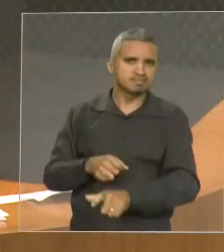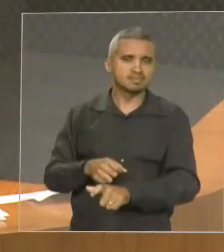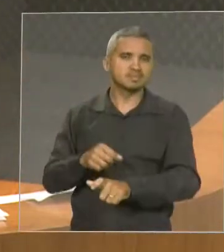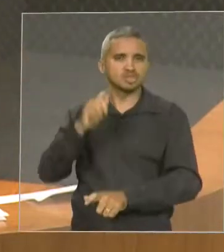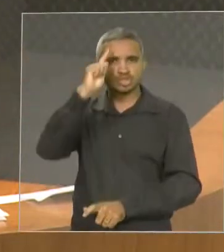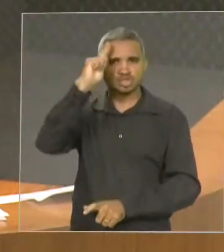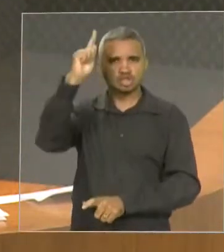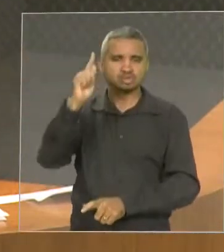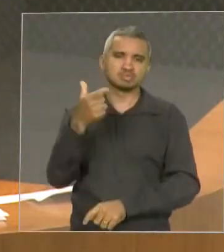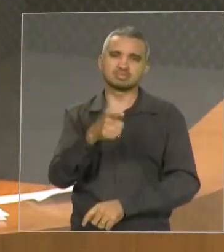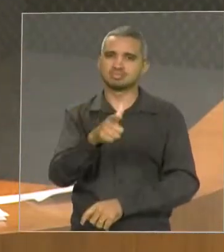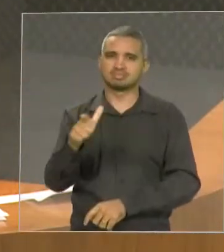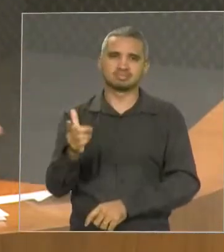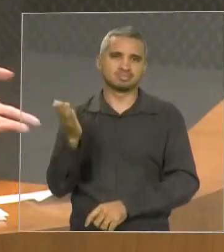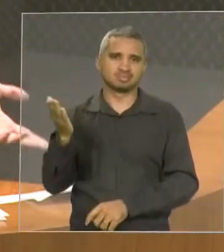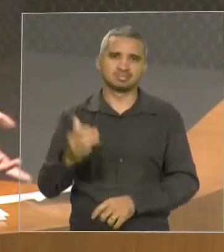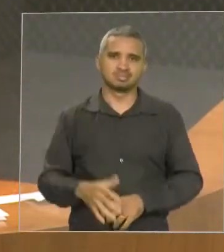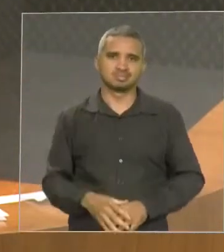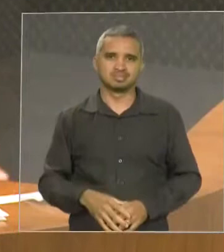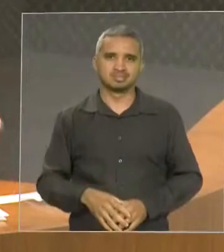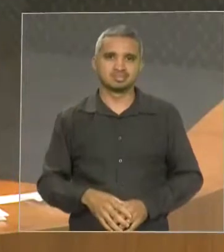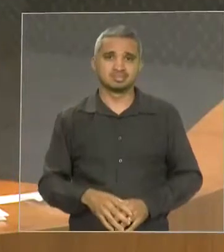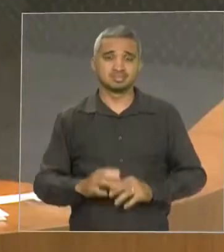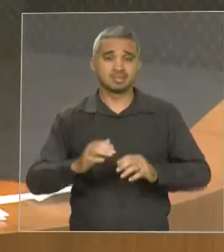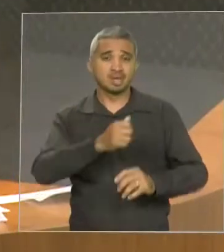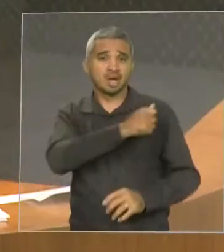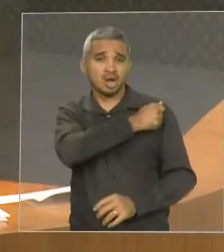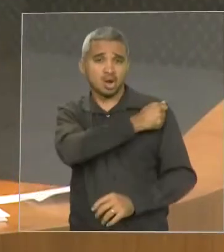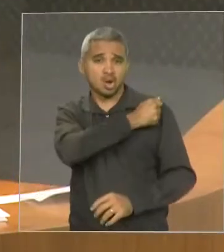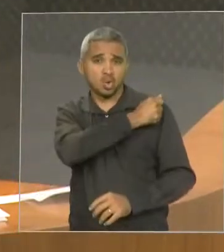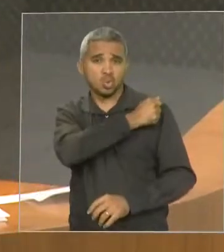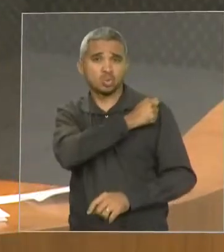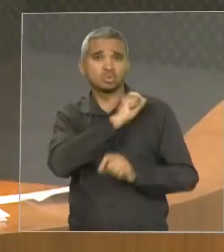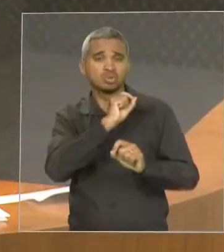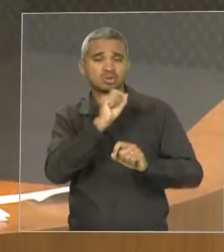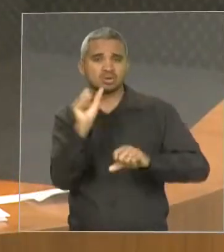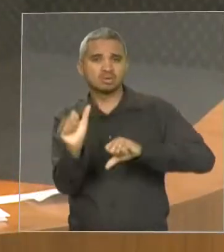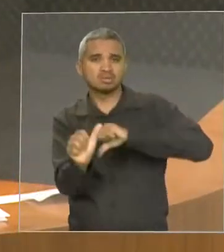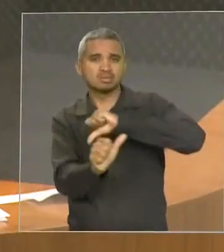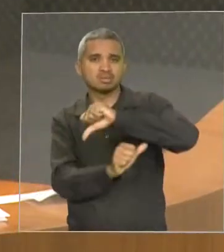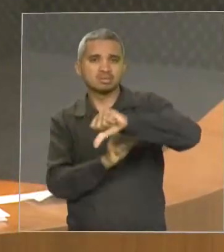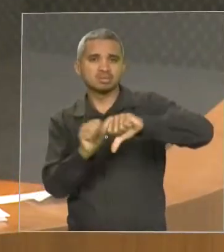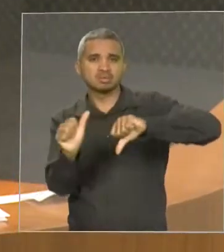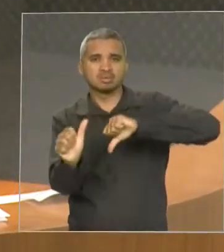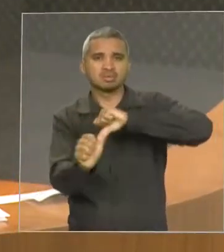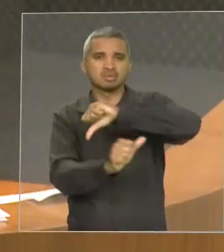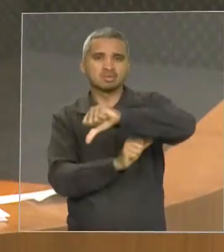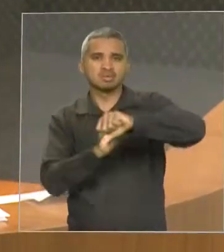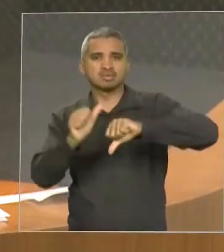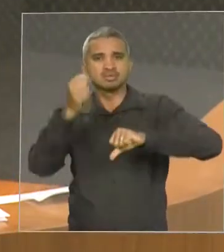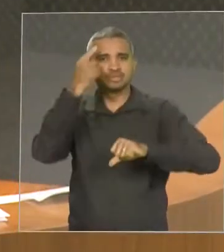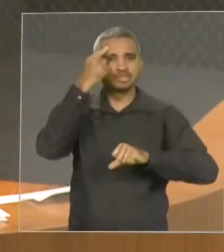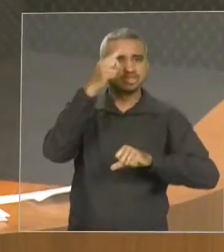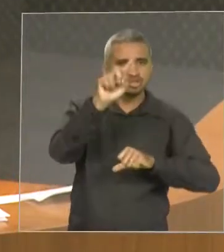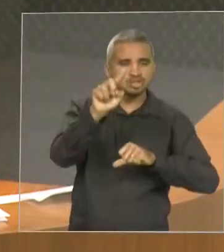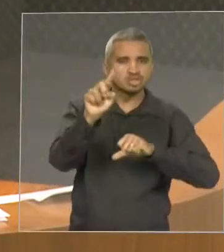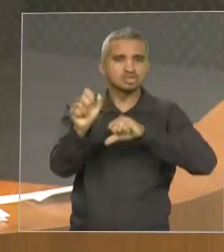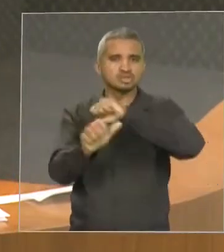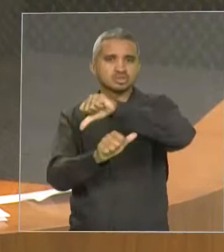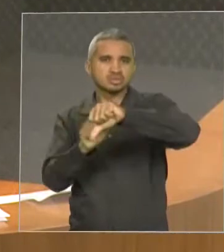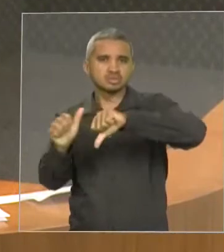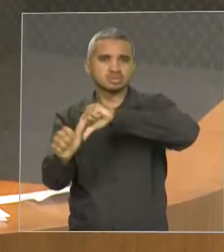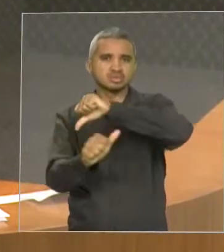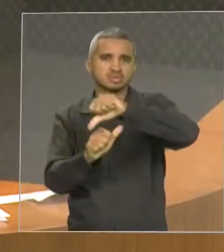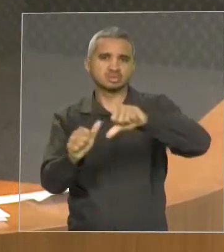seja, estudantes fazendo rodízio para ter aula, ou seja, se revezavam, ou seja, que coisa absurda, deputada Valéria